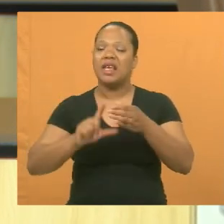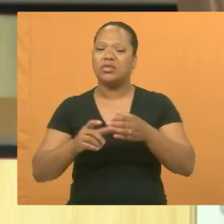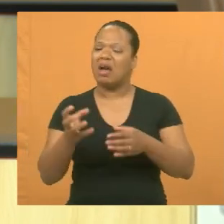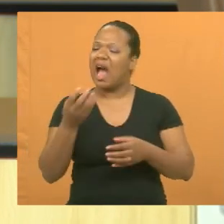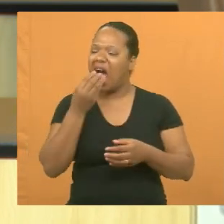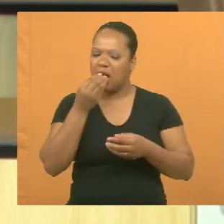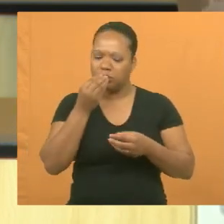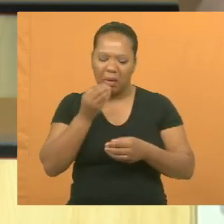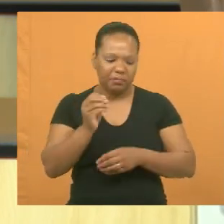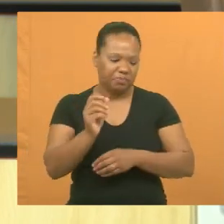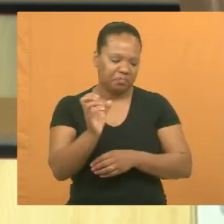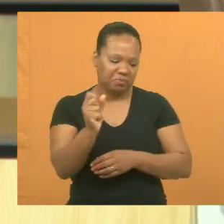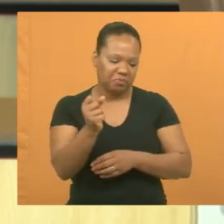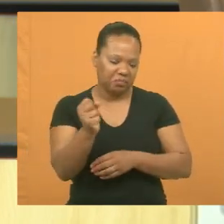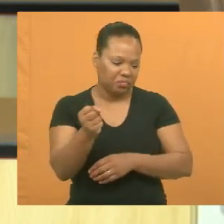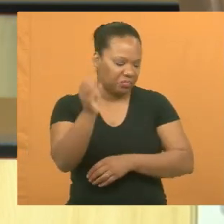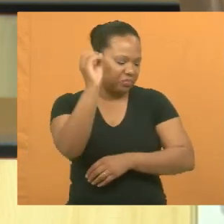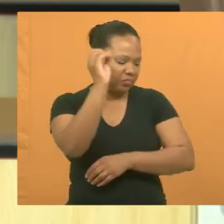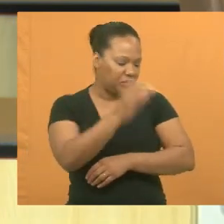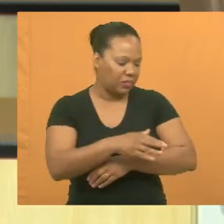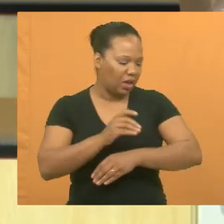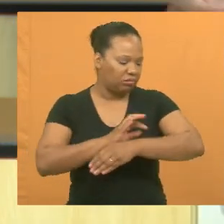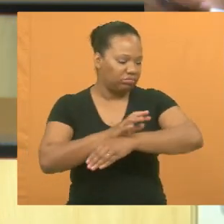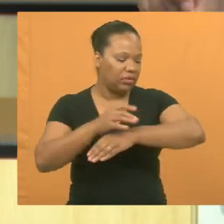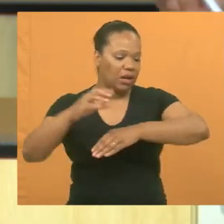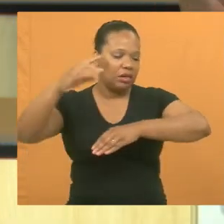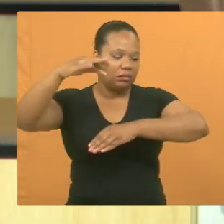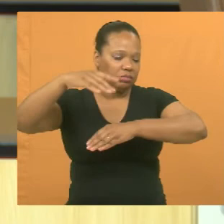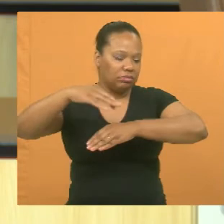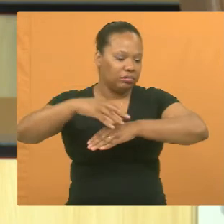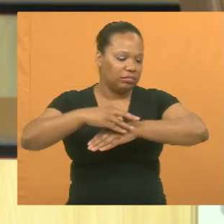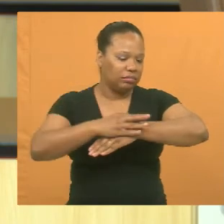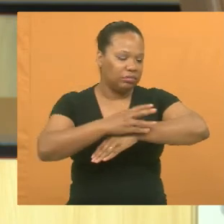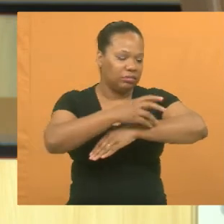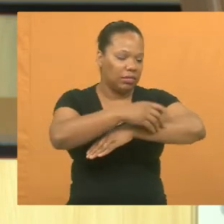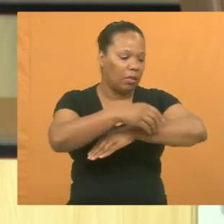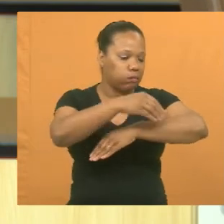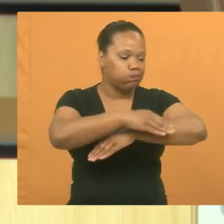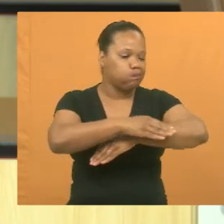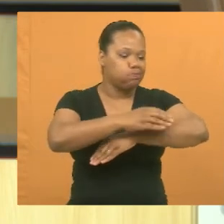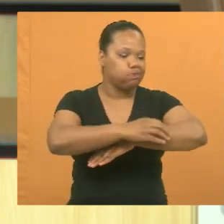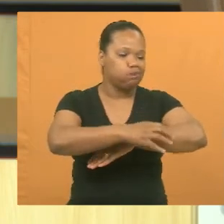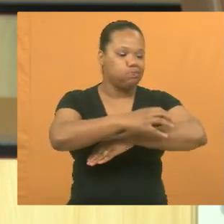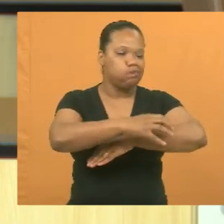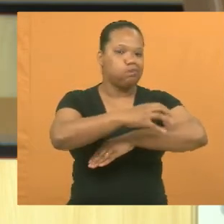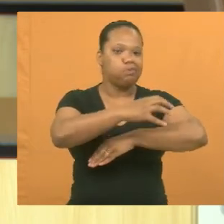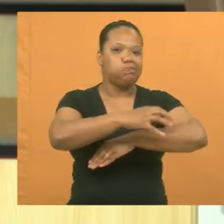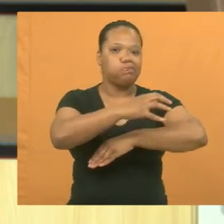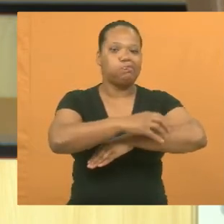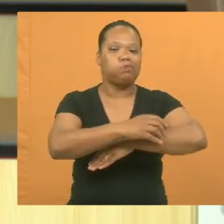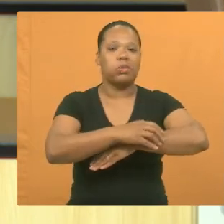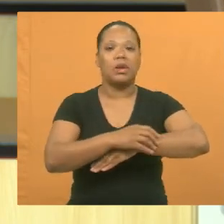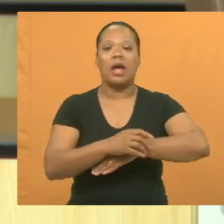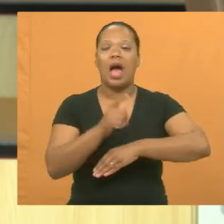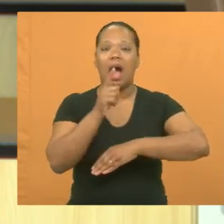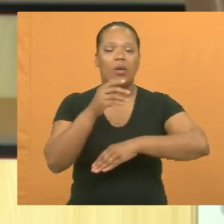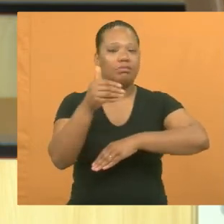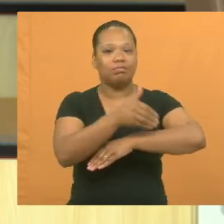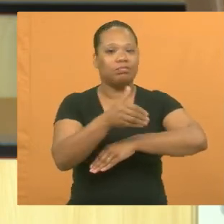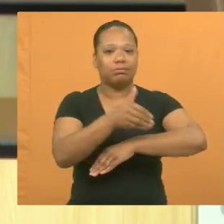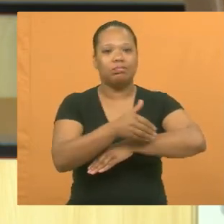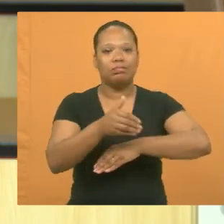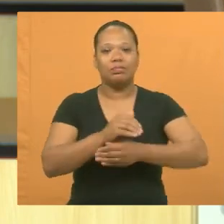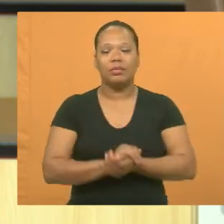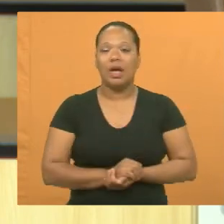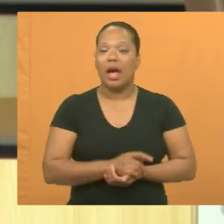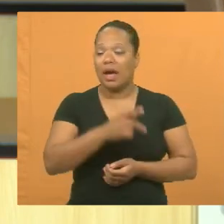dentro do bueiro. Então, nós também sabemos que ainda muitas pessoas ainda não cuidam da limpeza